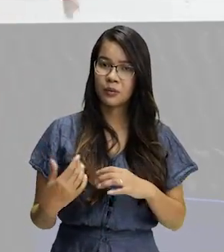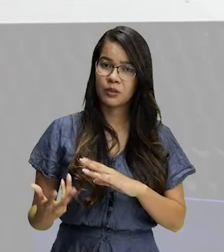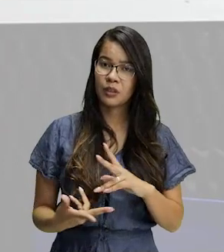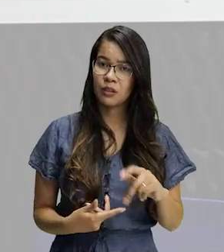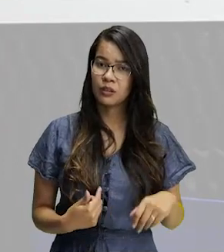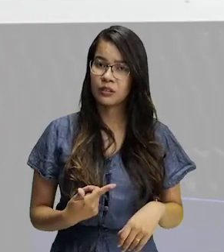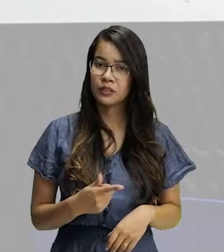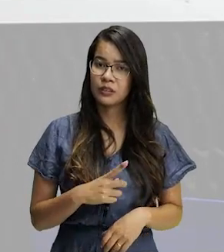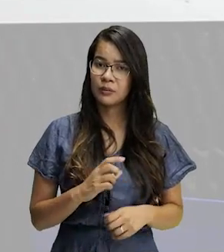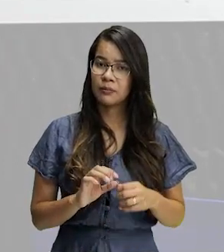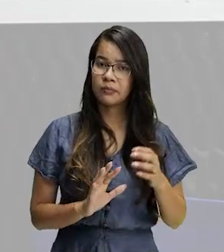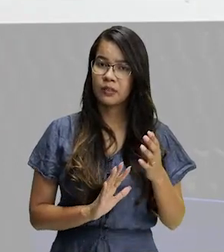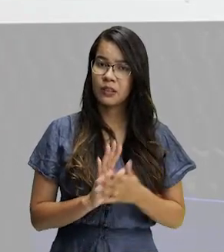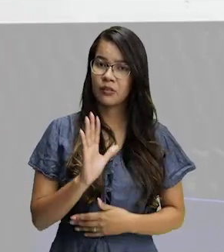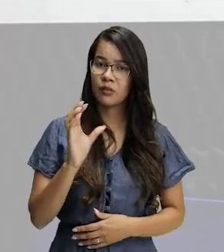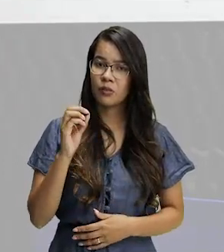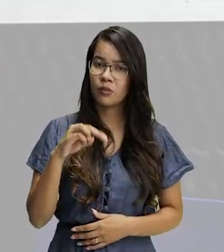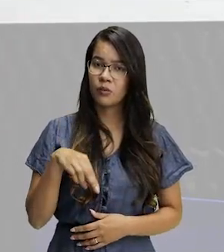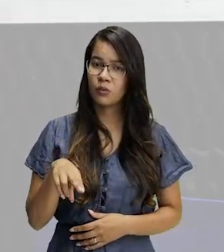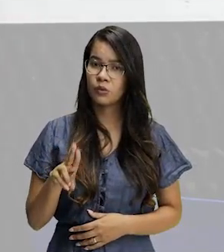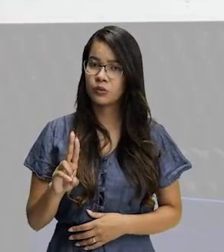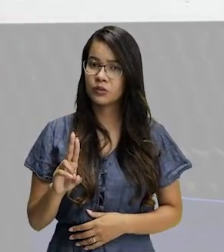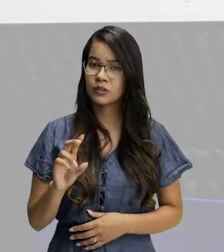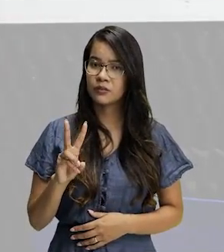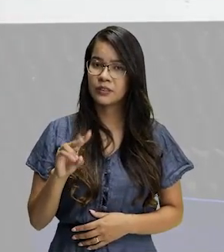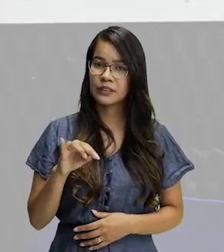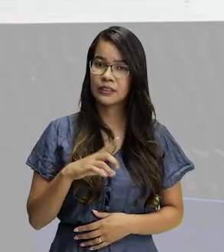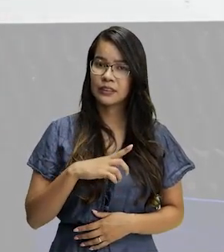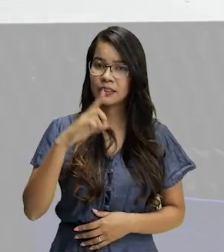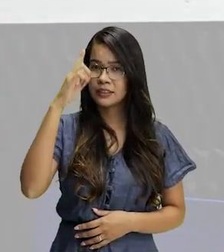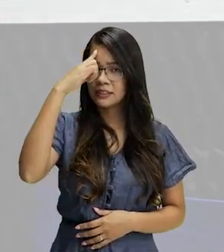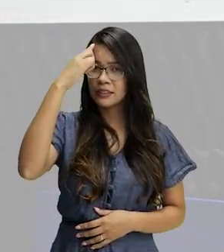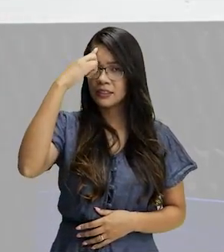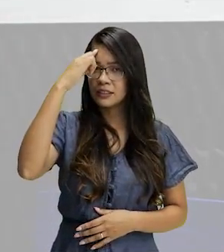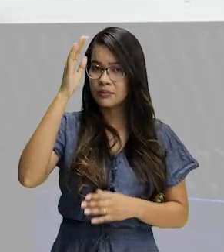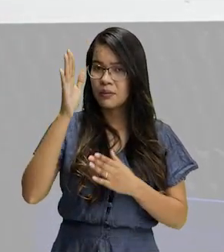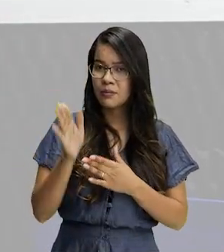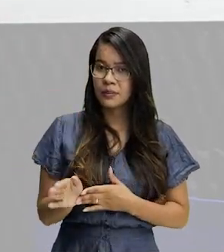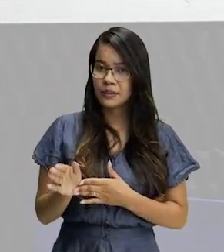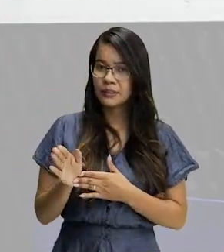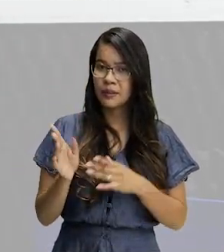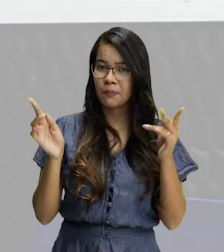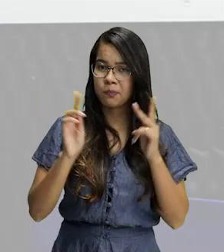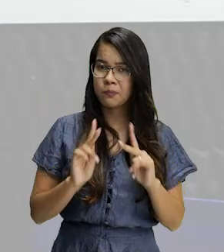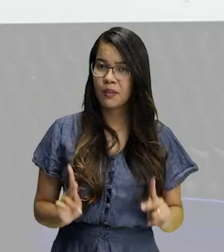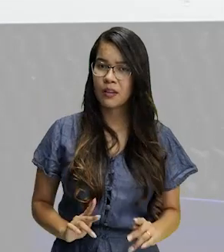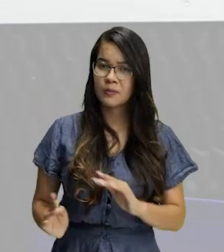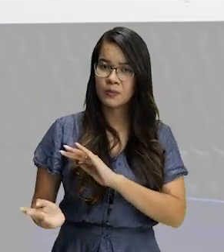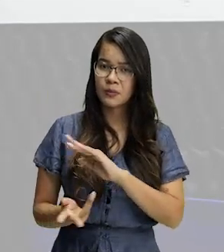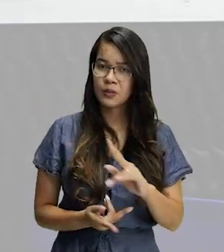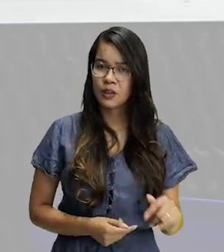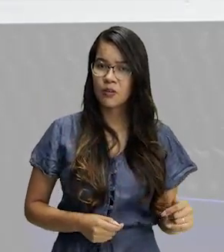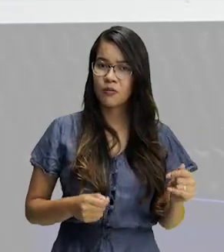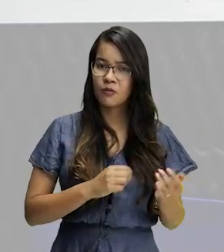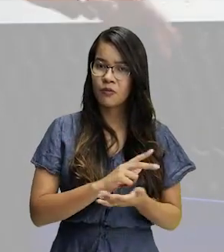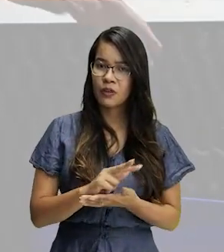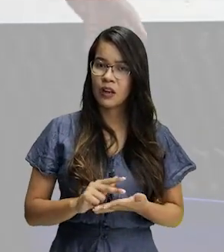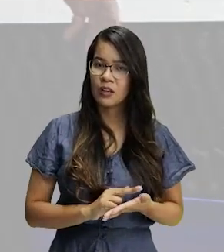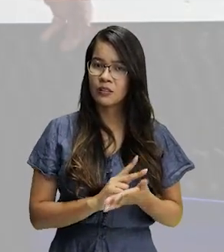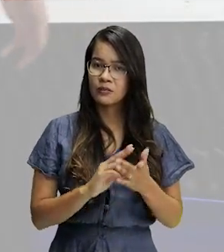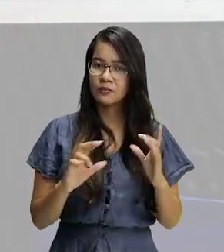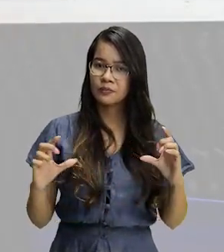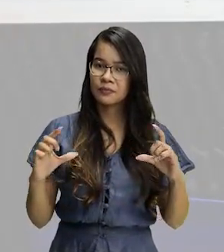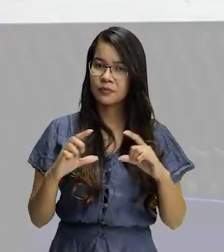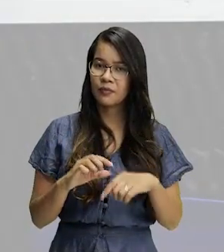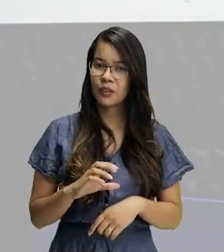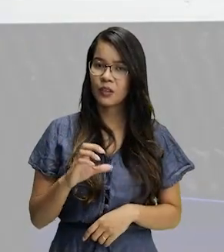ONU. E a ONU terá, com aquela ideia de estabelecer a paz mundial, a ONU terá diversos organismos, entre eles a Unesco.